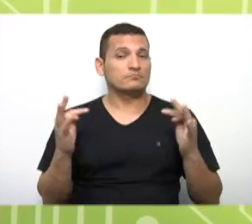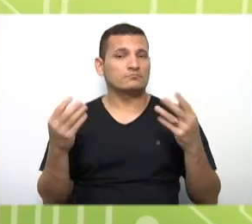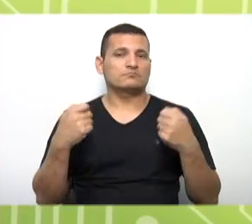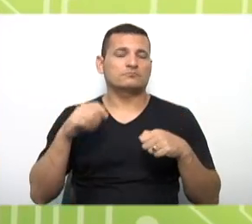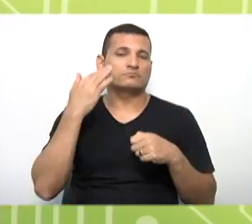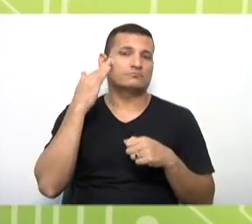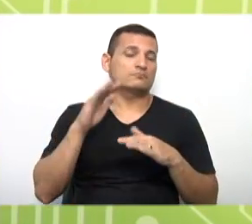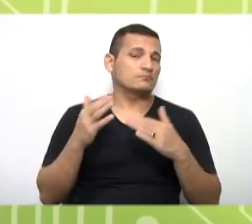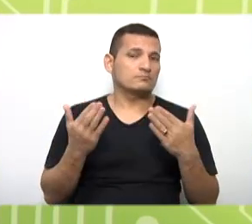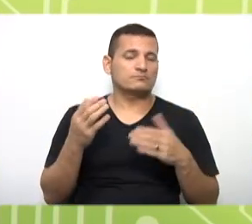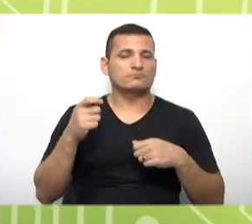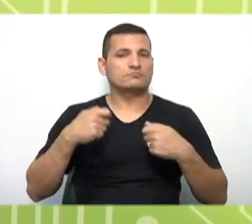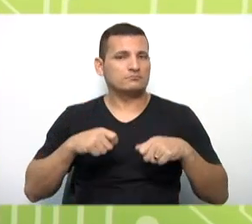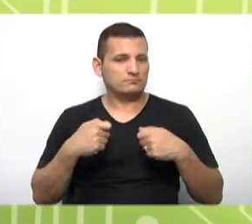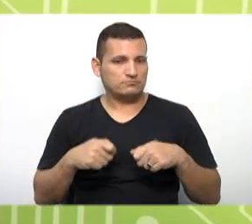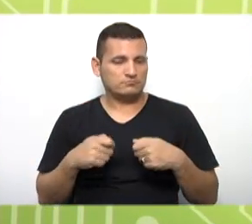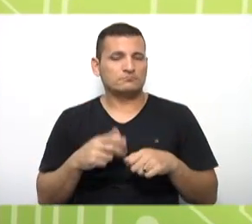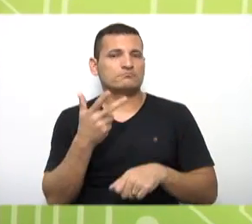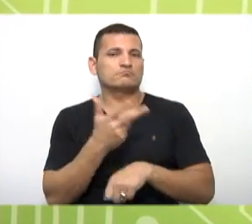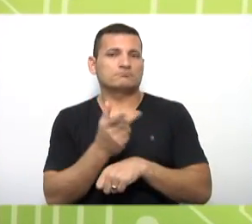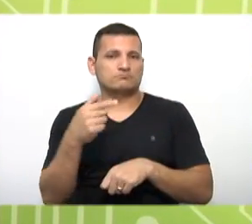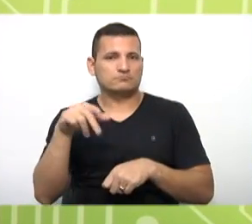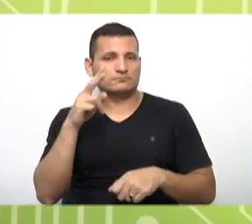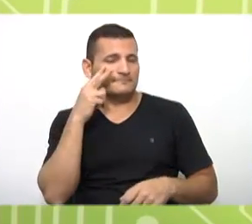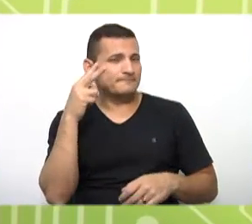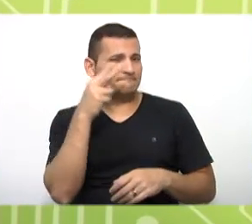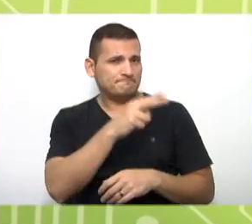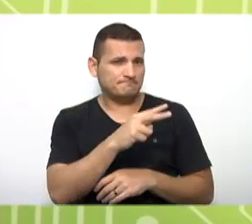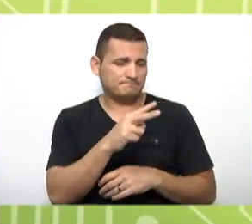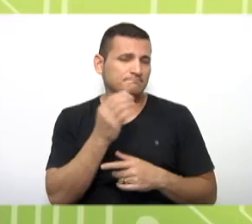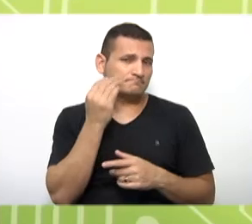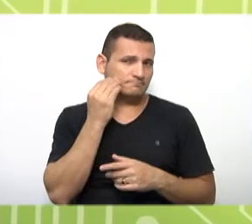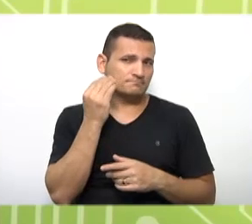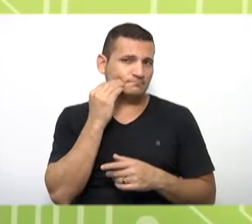são as necessidades. E aí no vídeo você pôde verificar